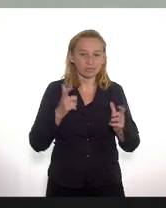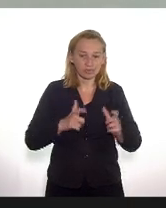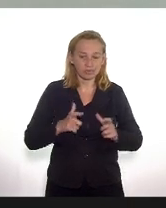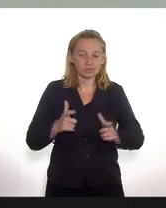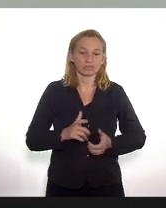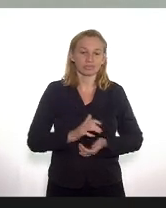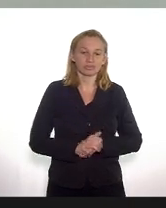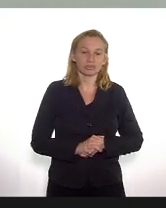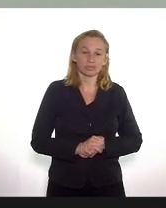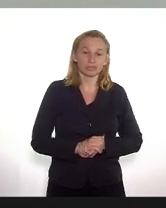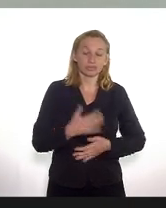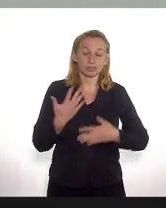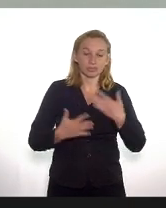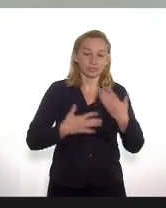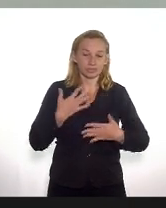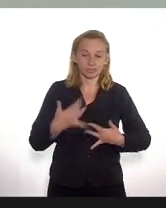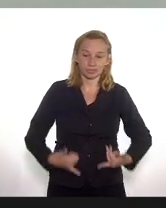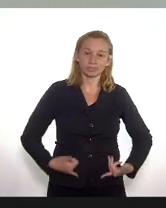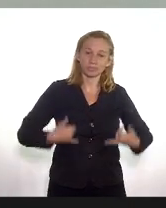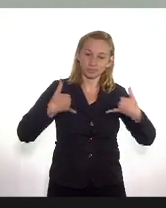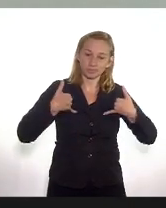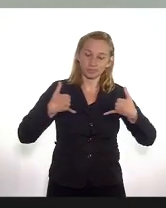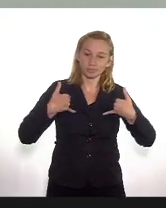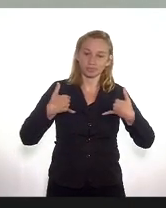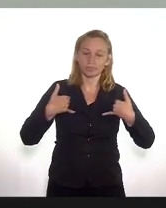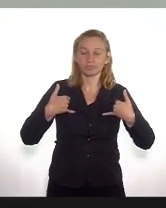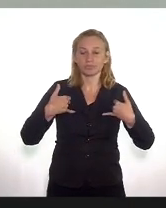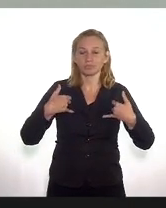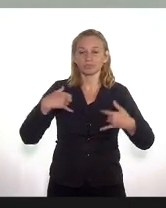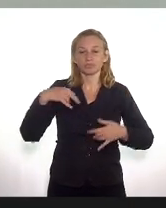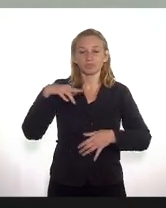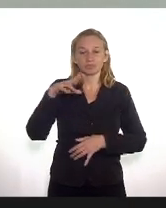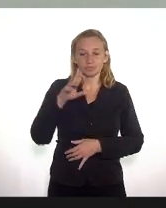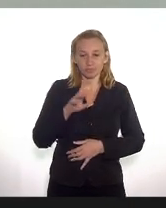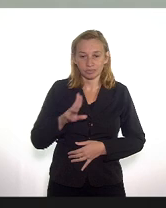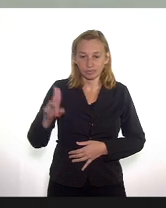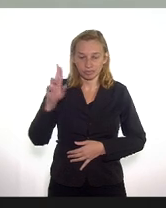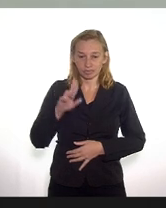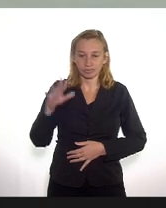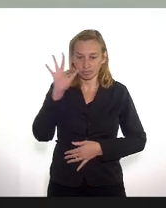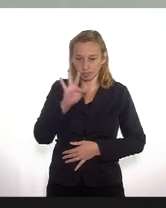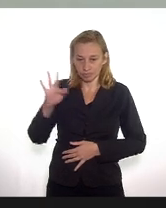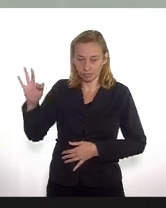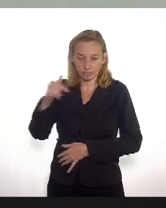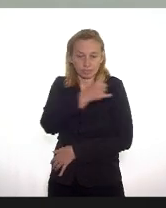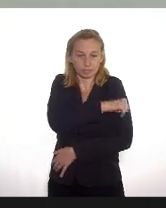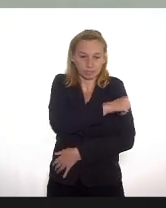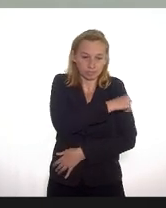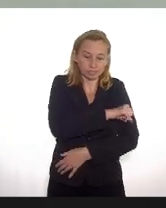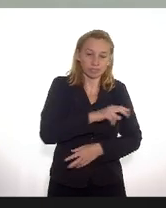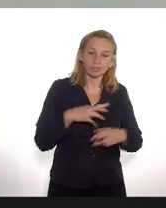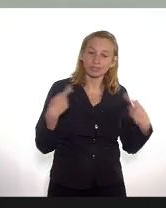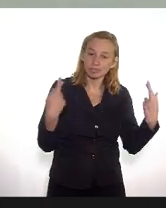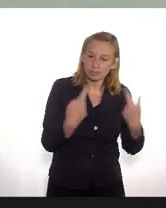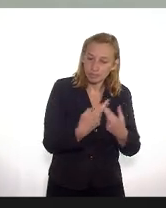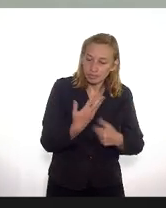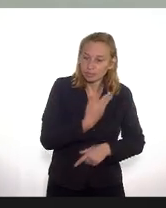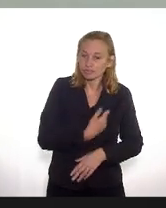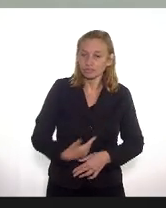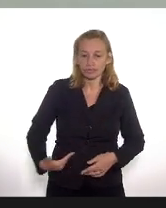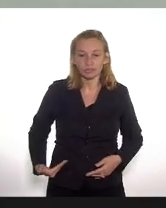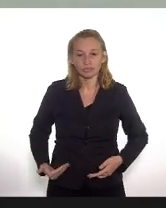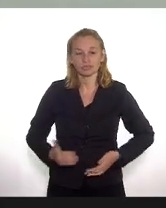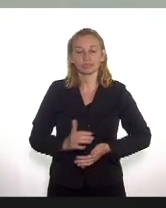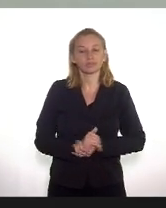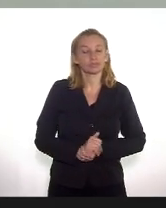presentes. É uma grande honra para a Universidade Federal do Rio de Janeiro participar de um evento desta magnitude, desta